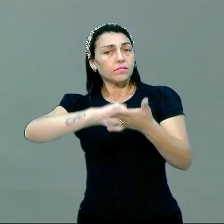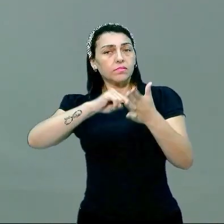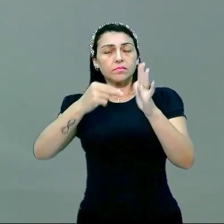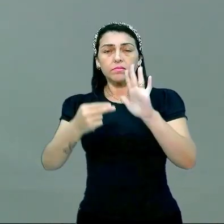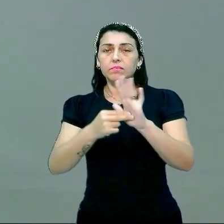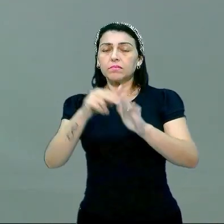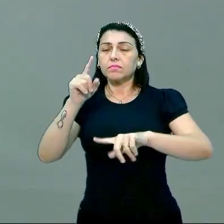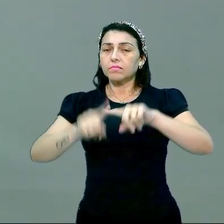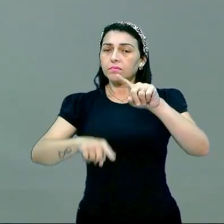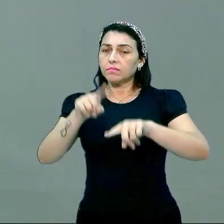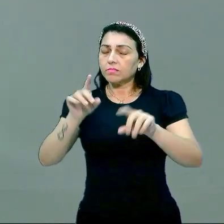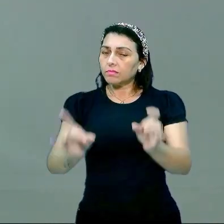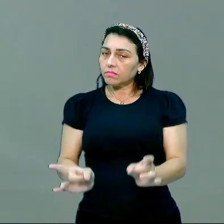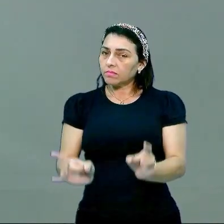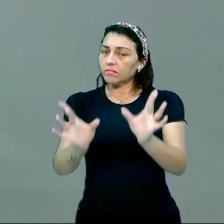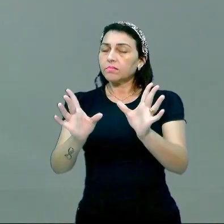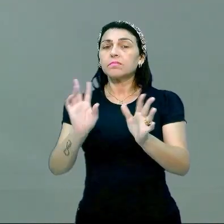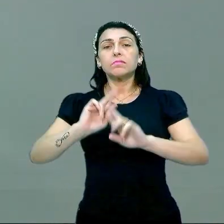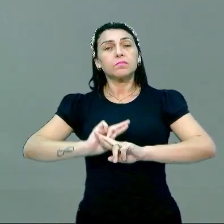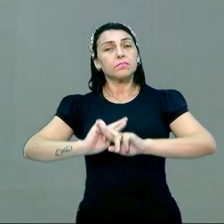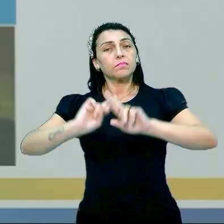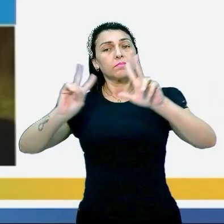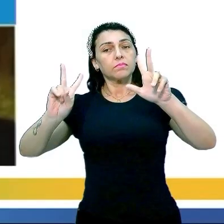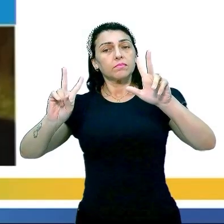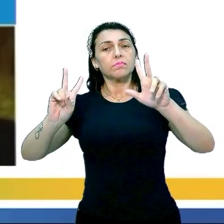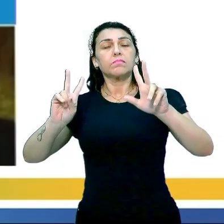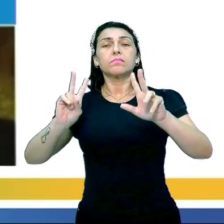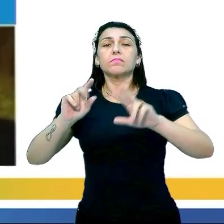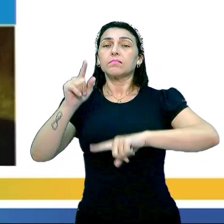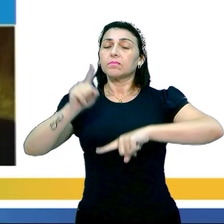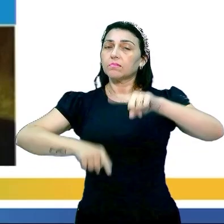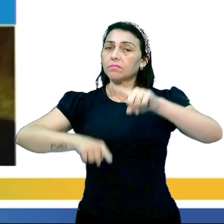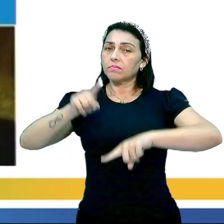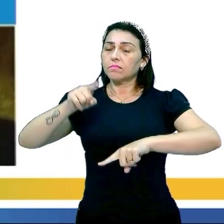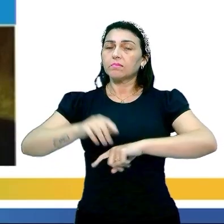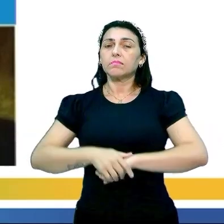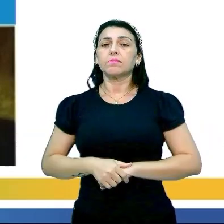que a mercadoria vai fazer diferença de produto.